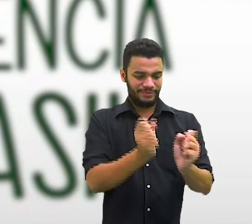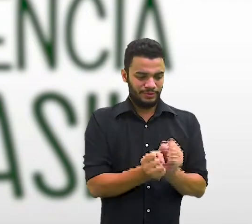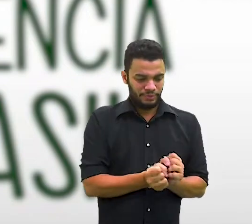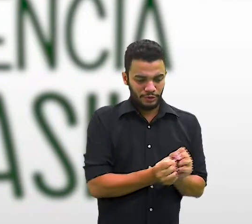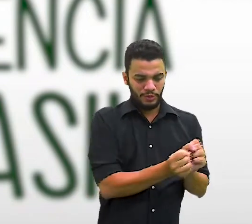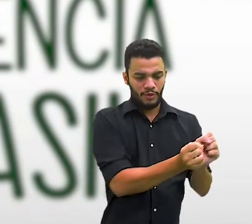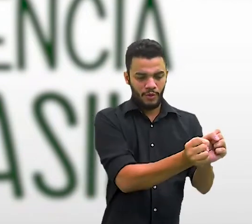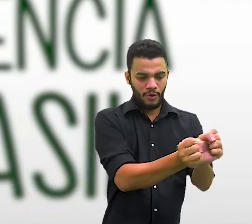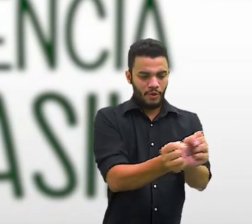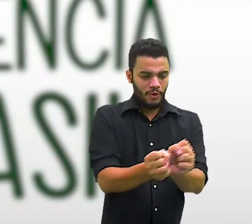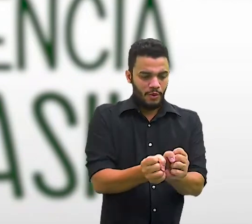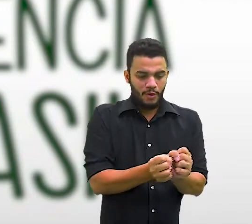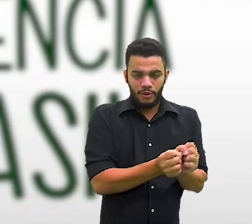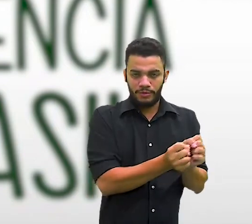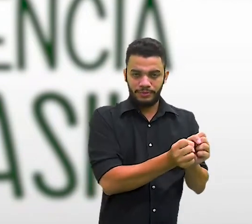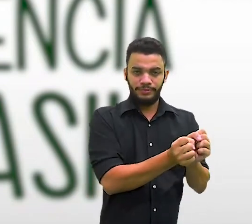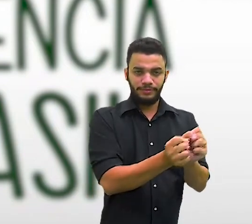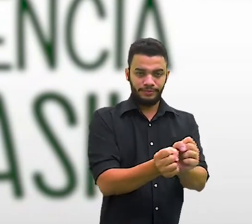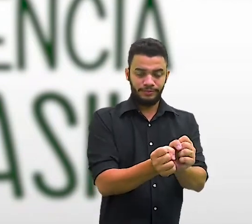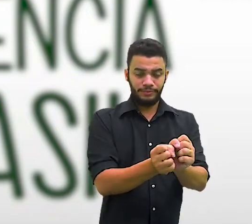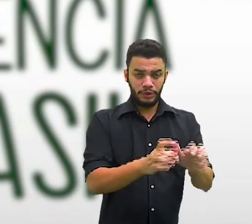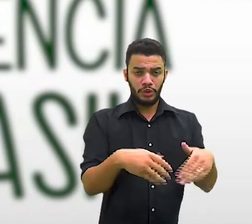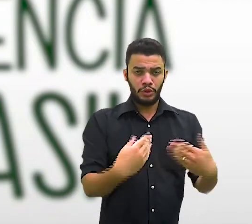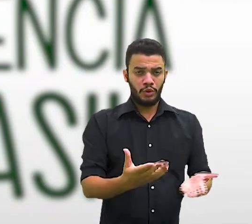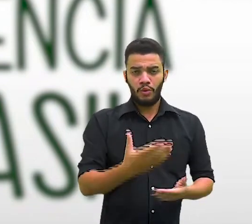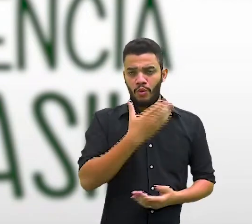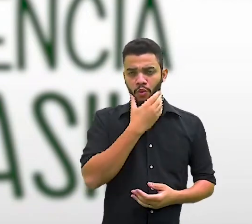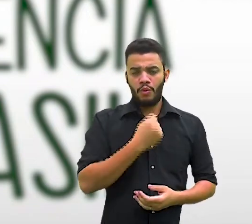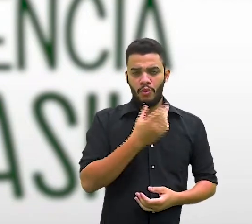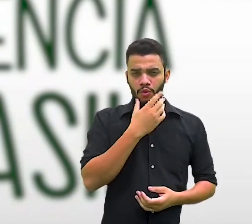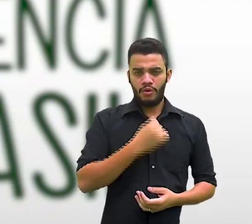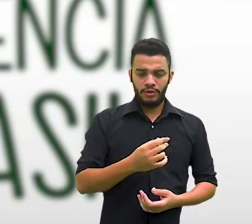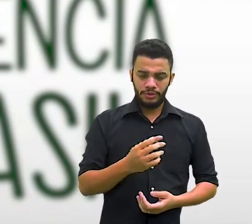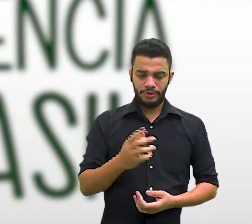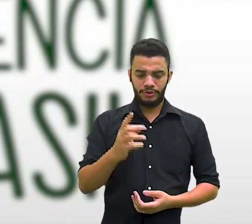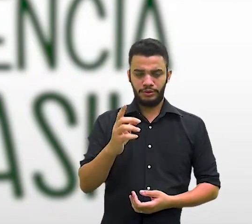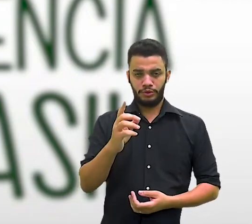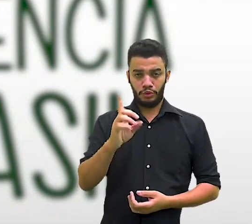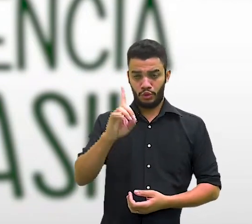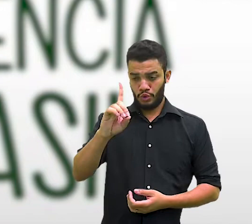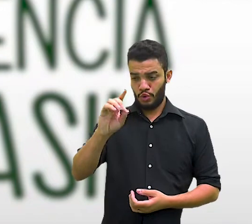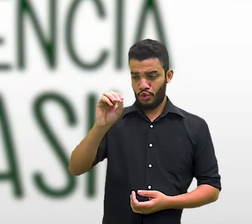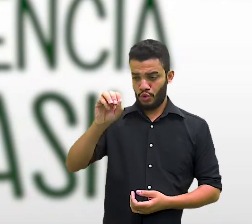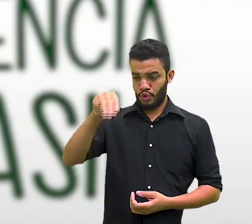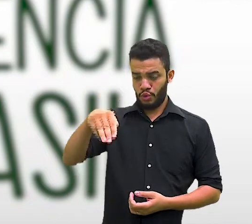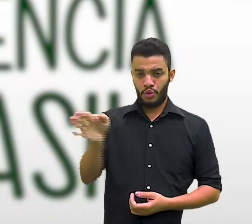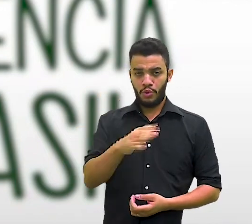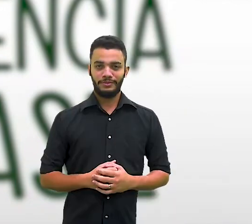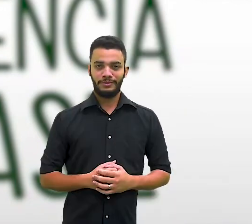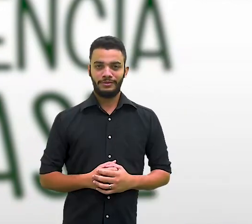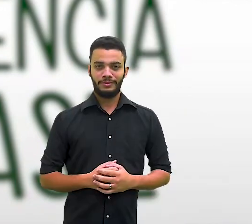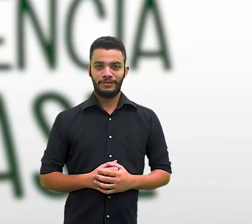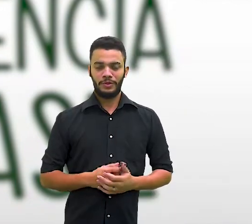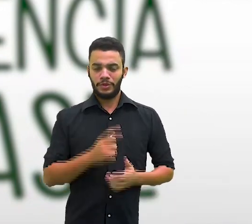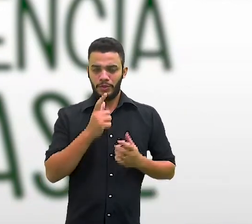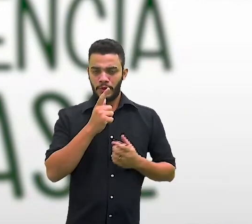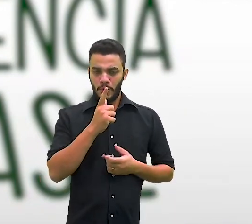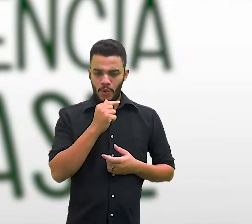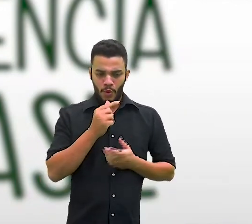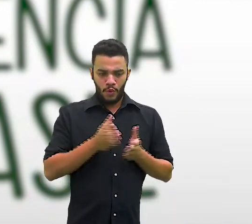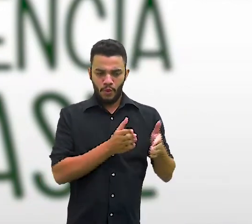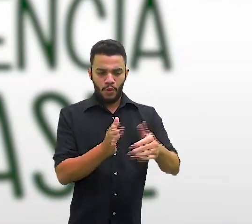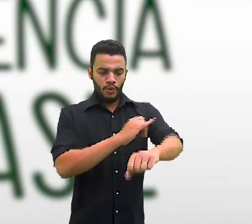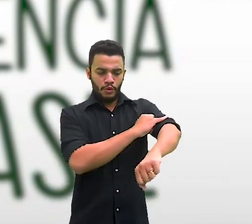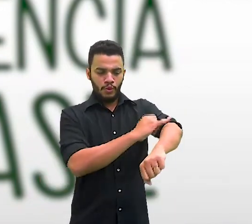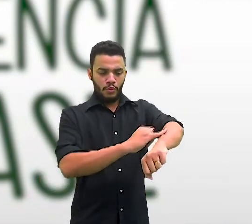suportar? Por isso mesmo, Dom Pedro perdeu a calma e a paciência, e nas margens do